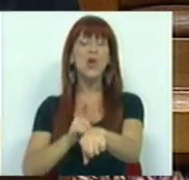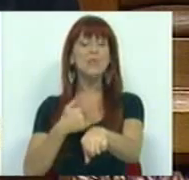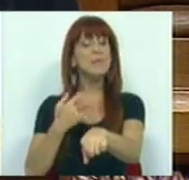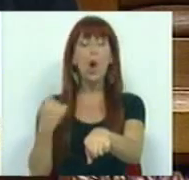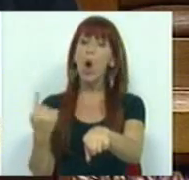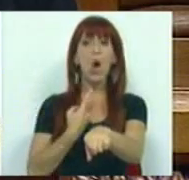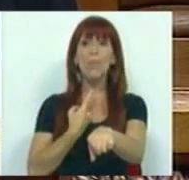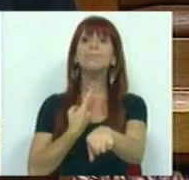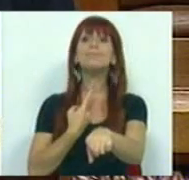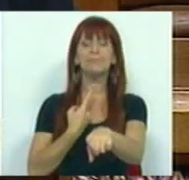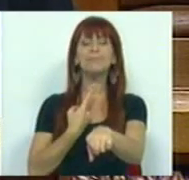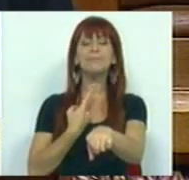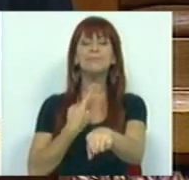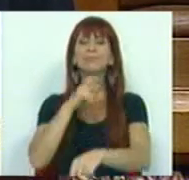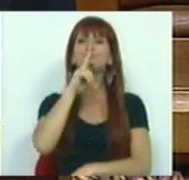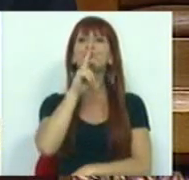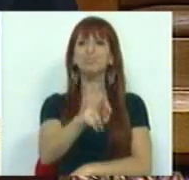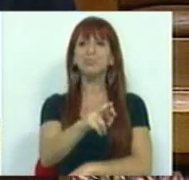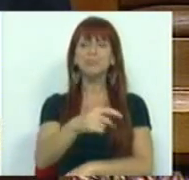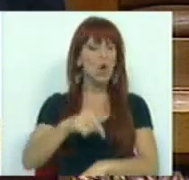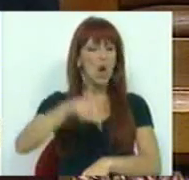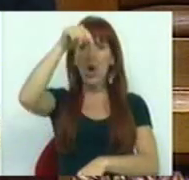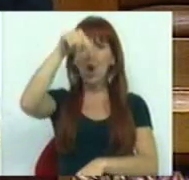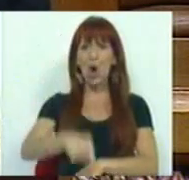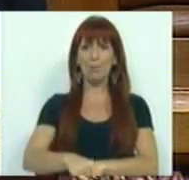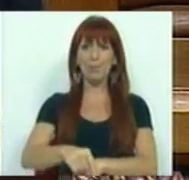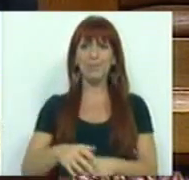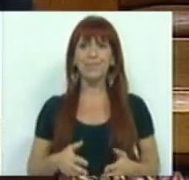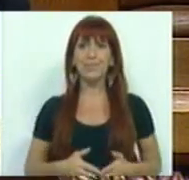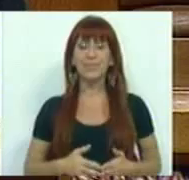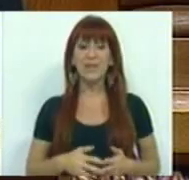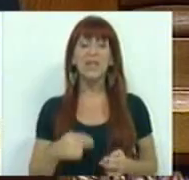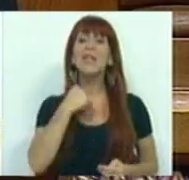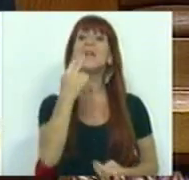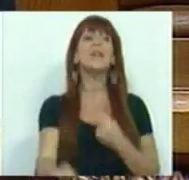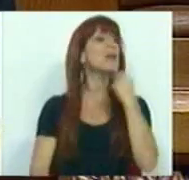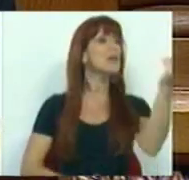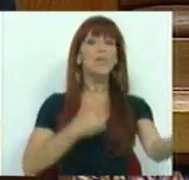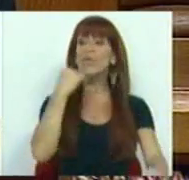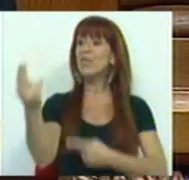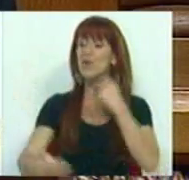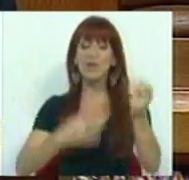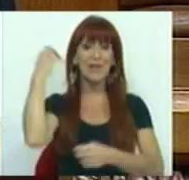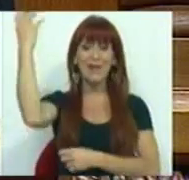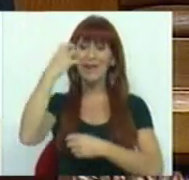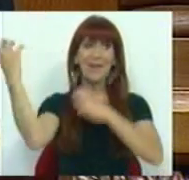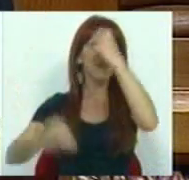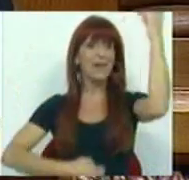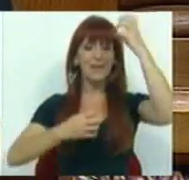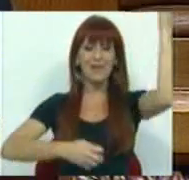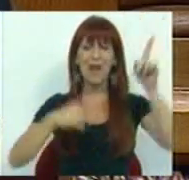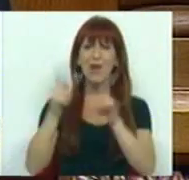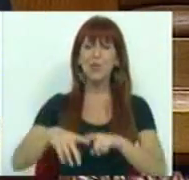temos obrigação de responder imediatamente. As vozes que gritaram